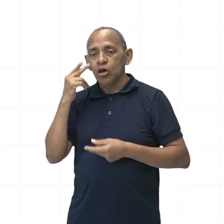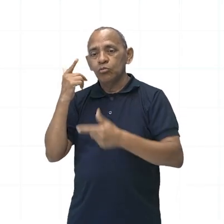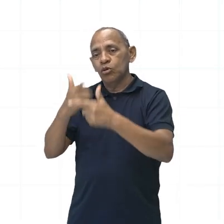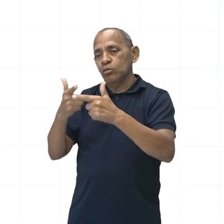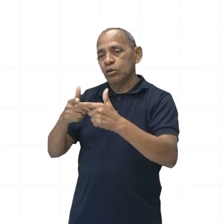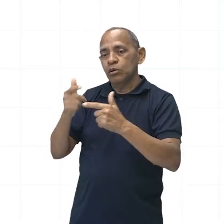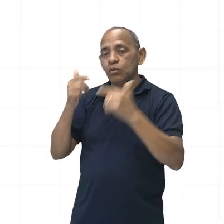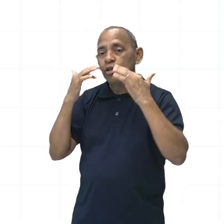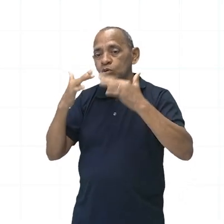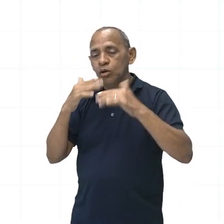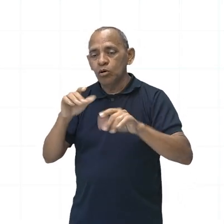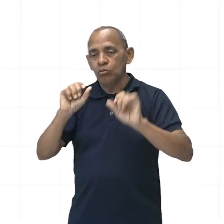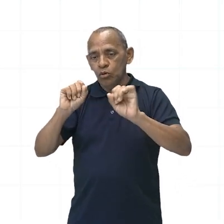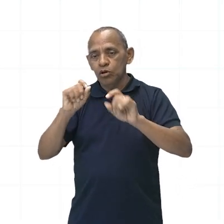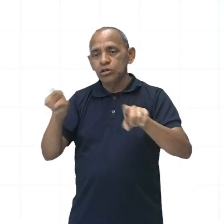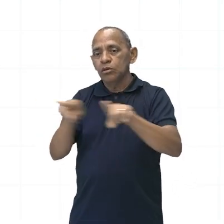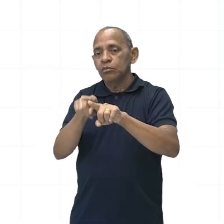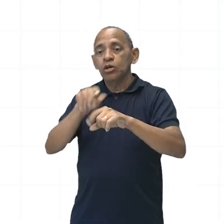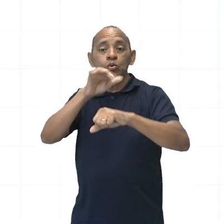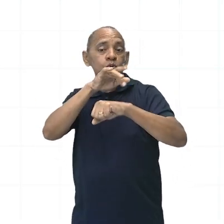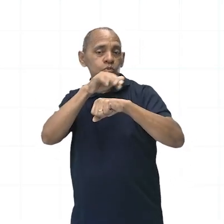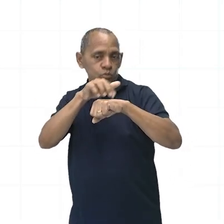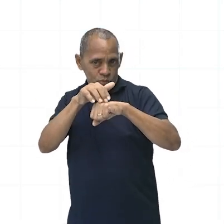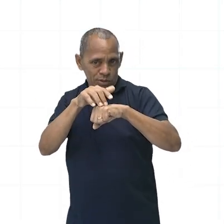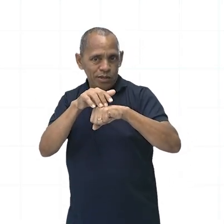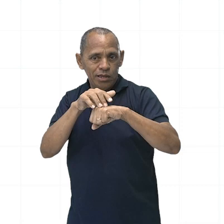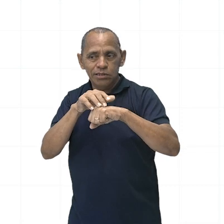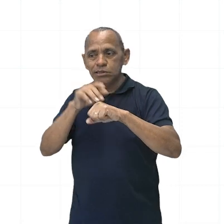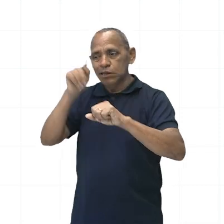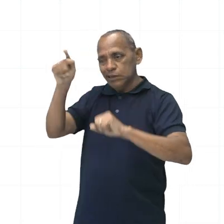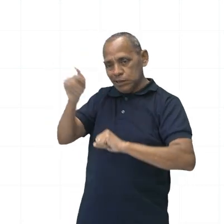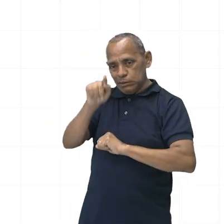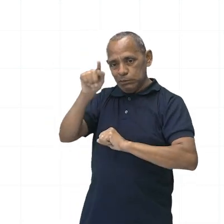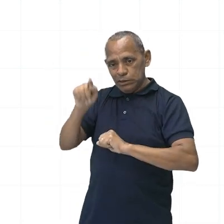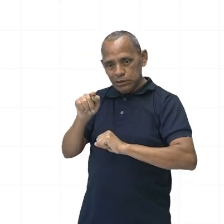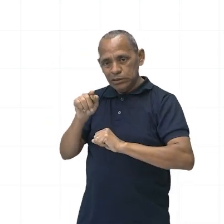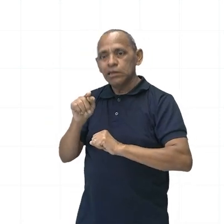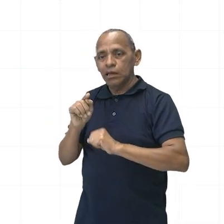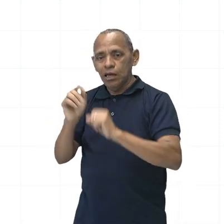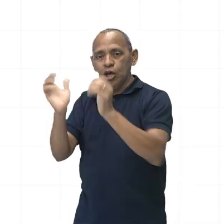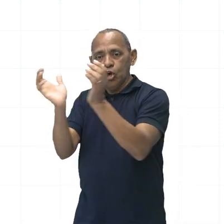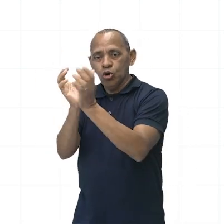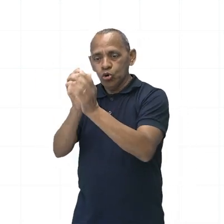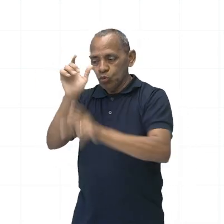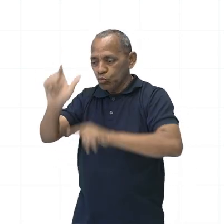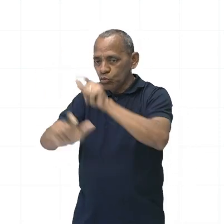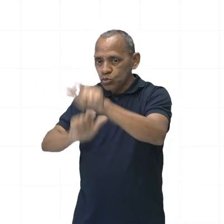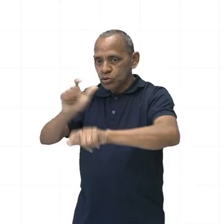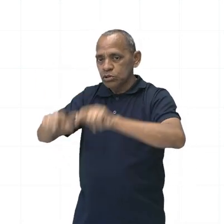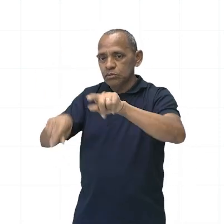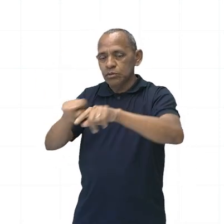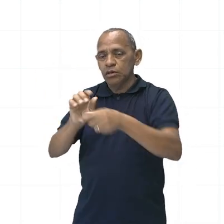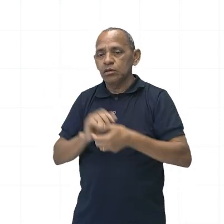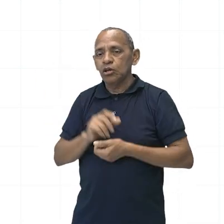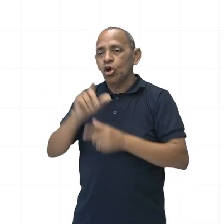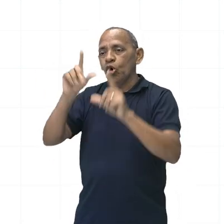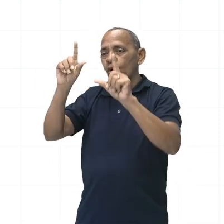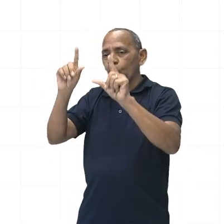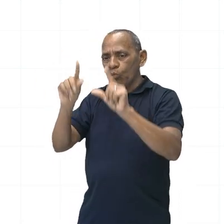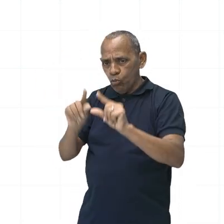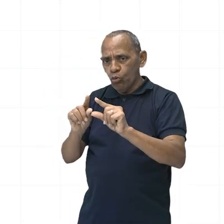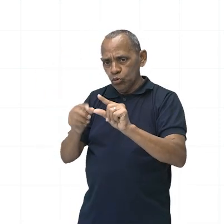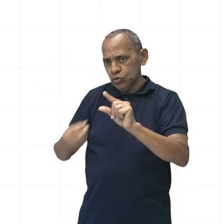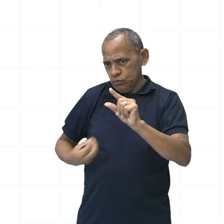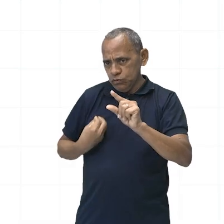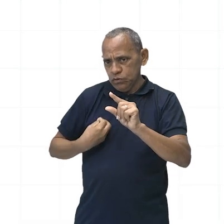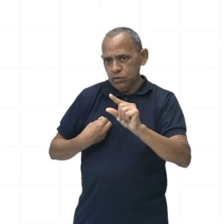natural. Pode ser também uma doença que venha a exterminar aí parte da população. Então, os poucos indivíduos sobreviventes